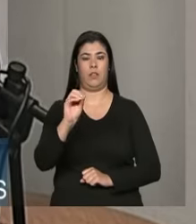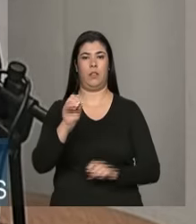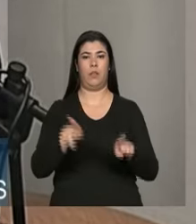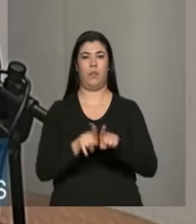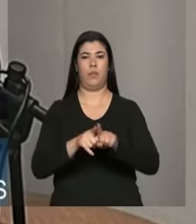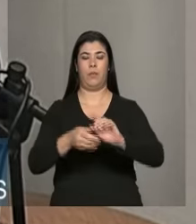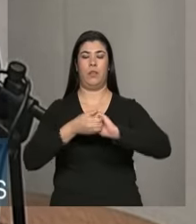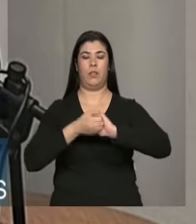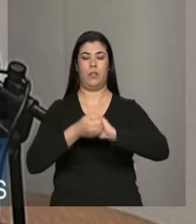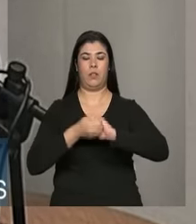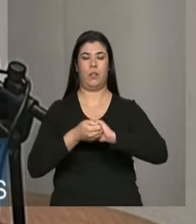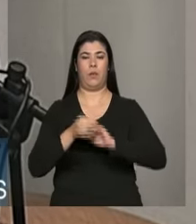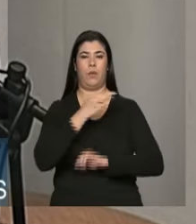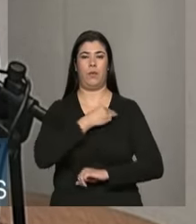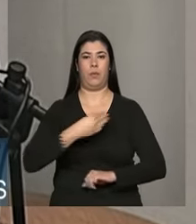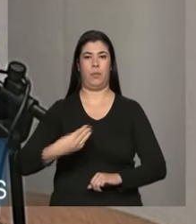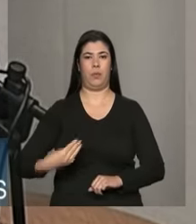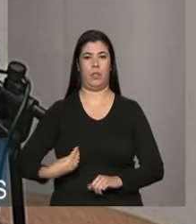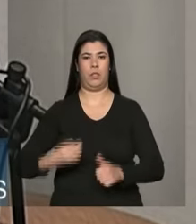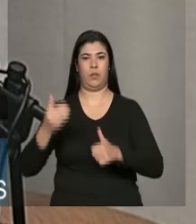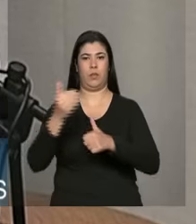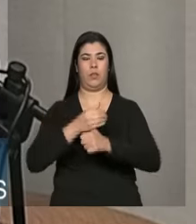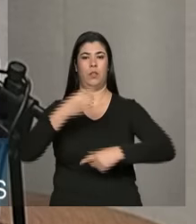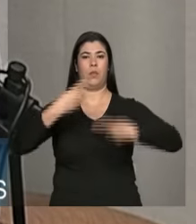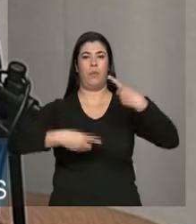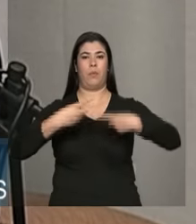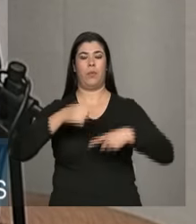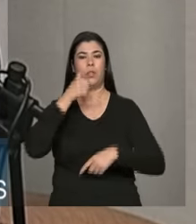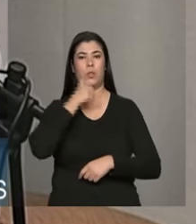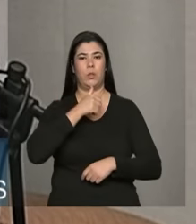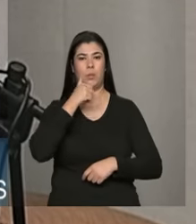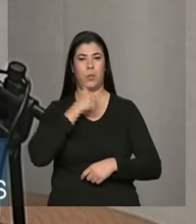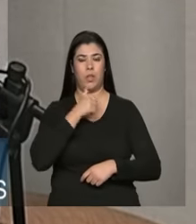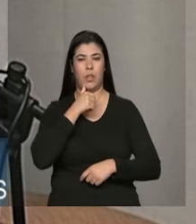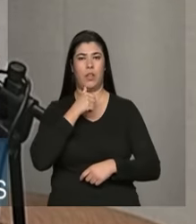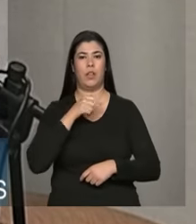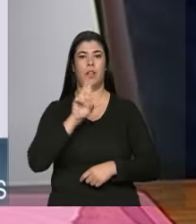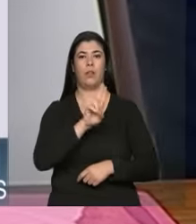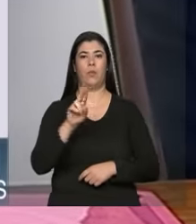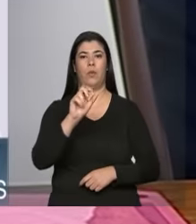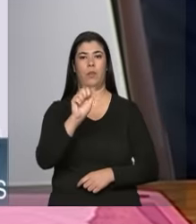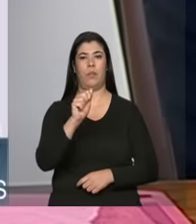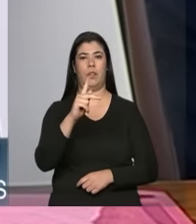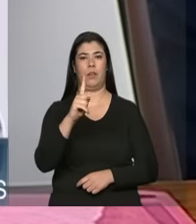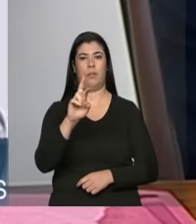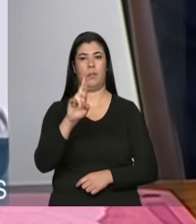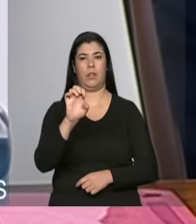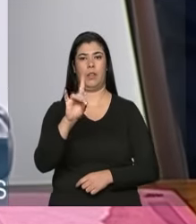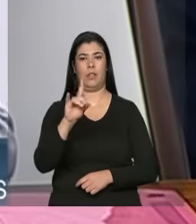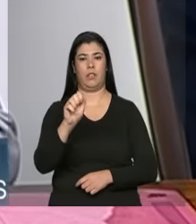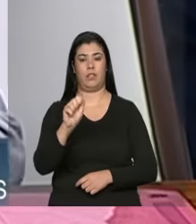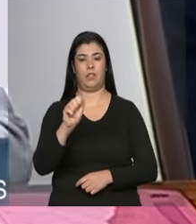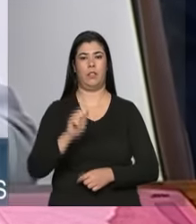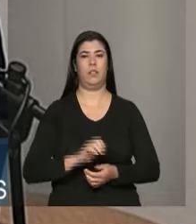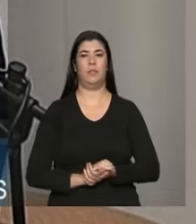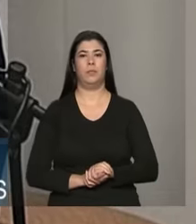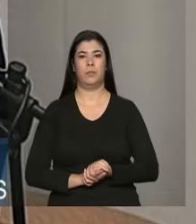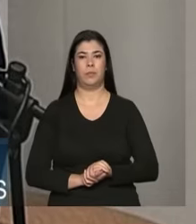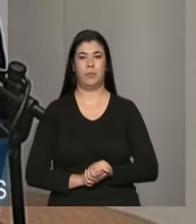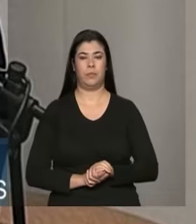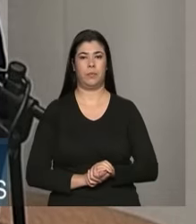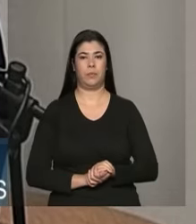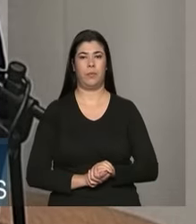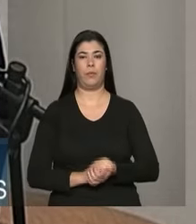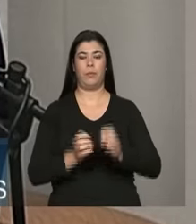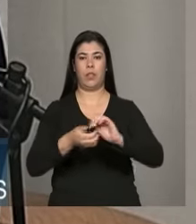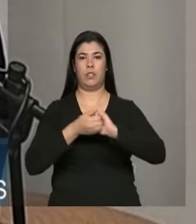J chefe interina de políticas para as mulheres Aparecida Gonçalves nossa querida Cida